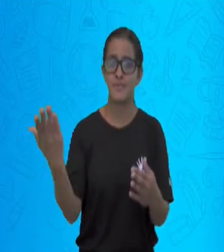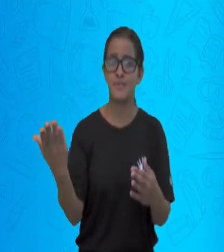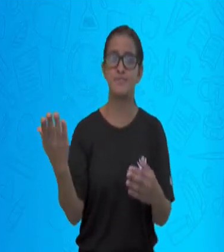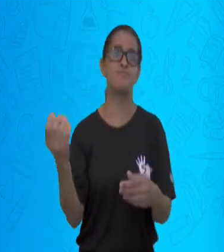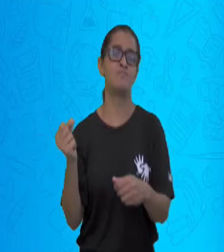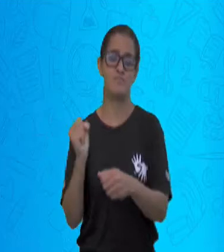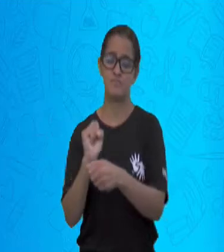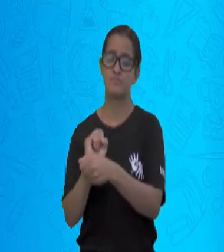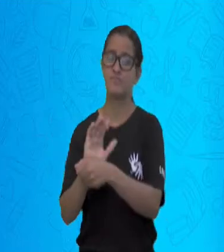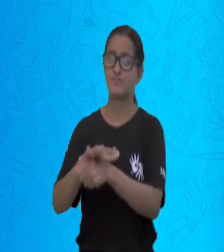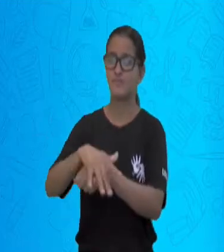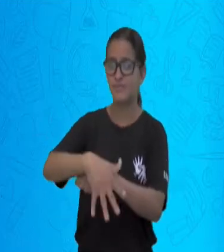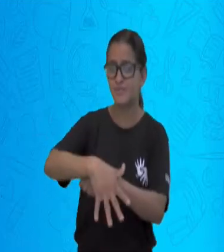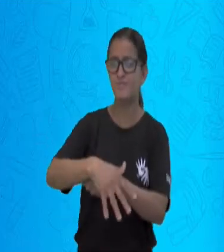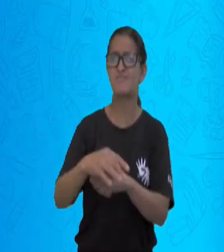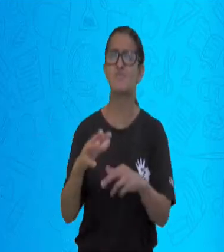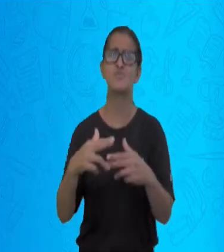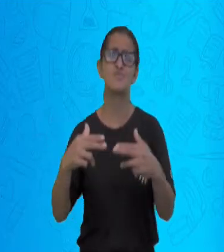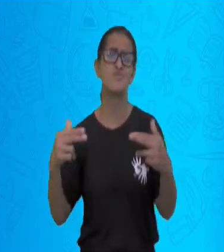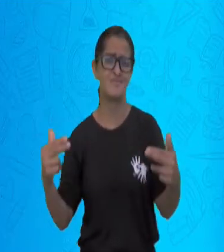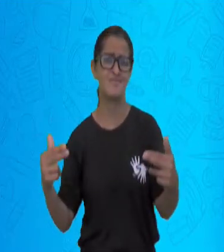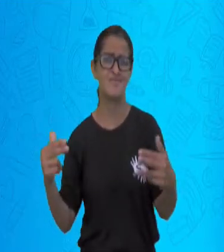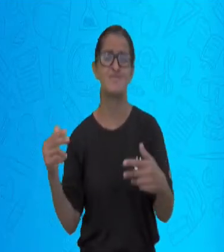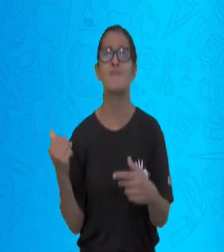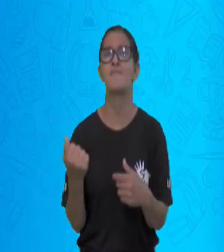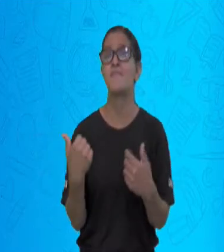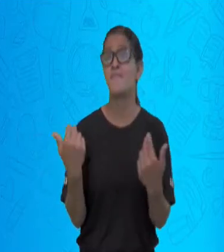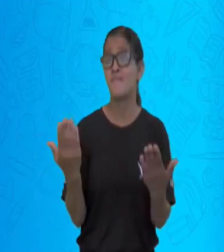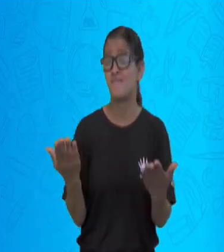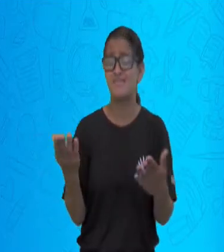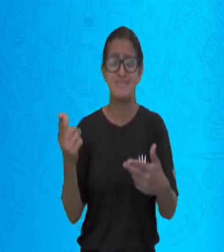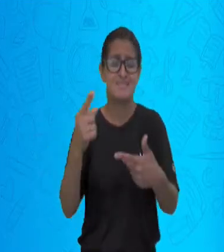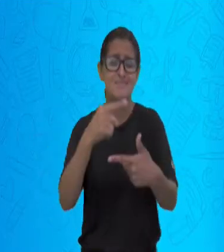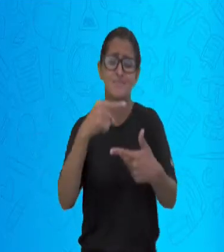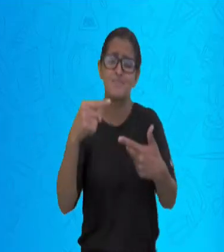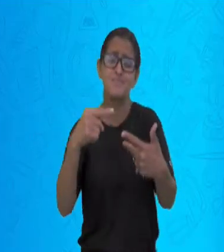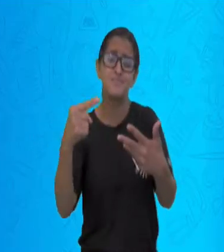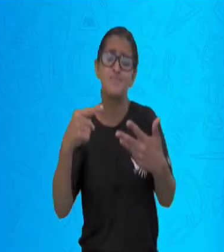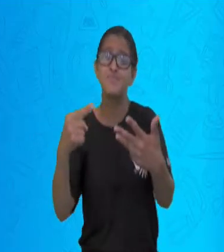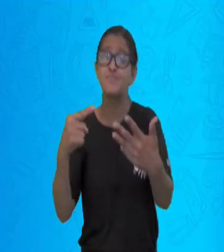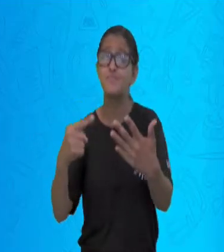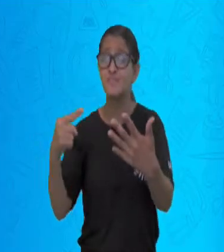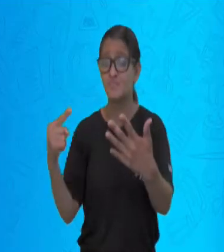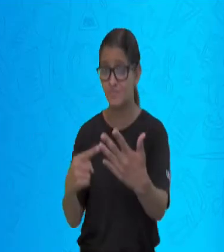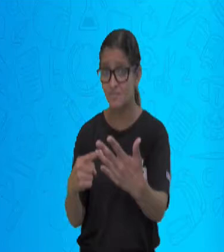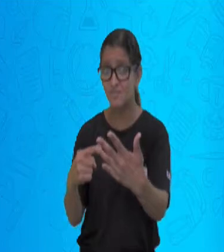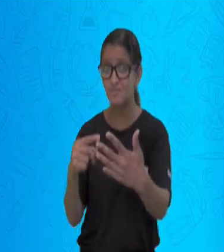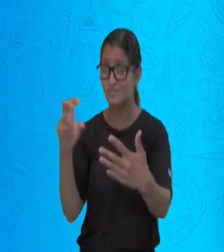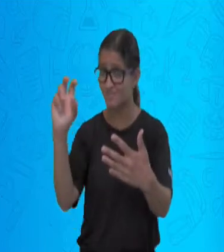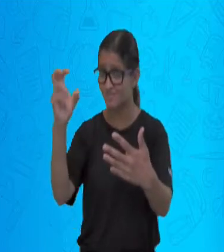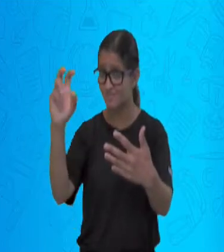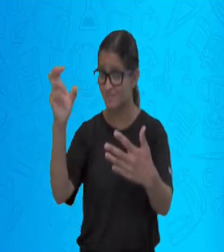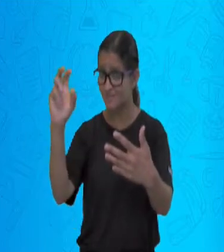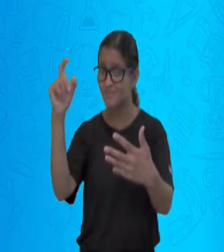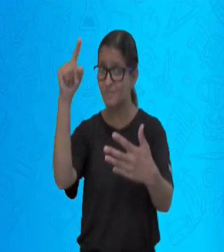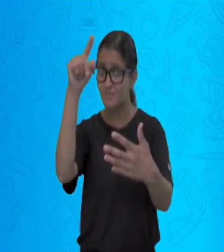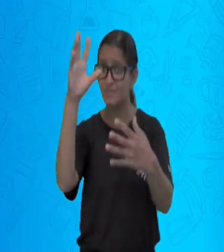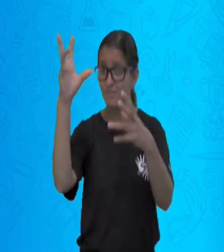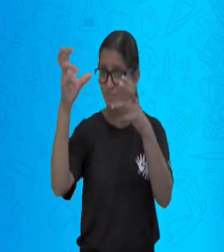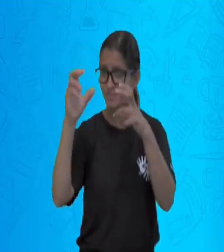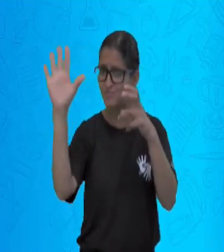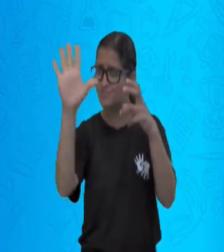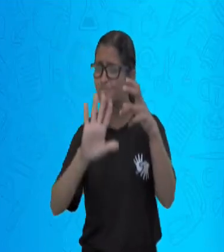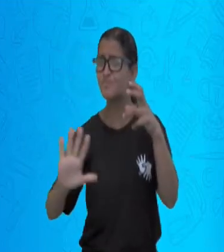Idade Moderna e a Idade Contemporânea. Então, cada tempo desse teve uma contribuição para a